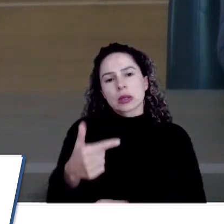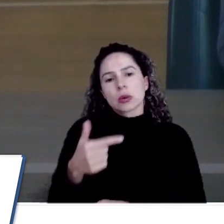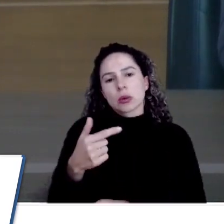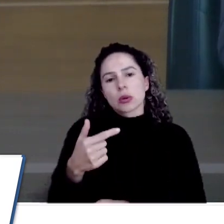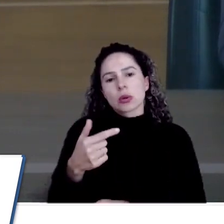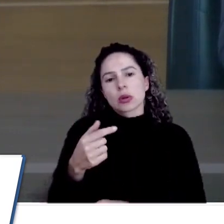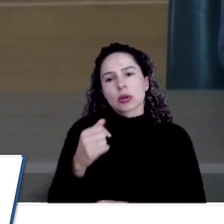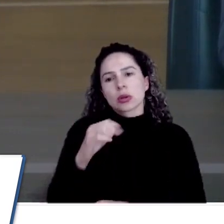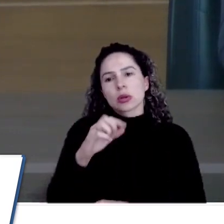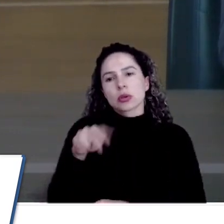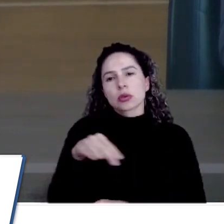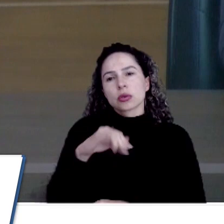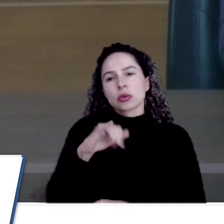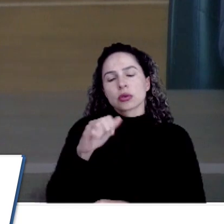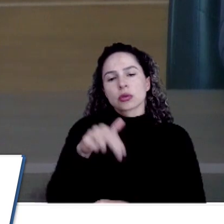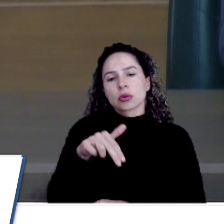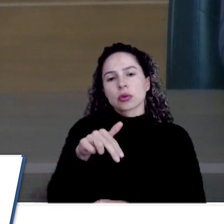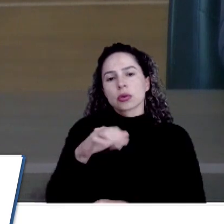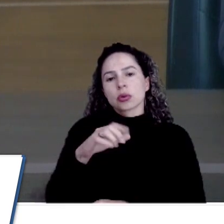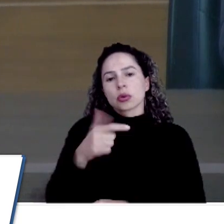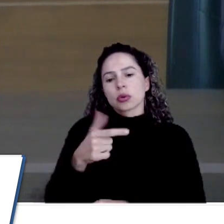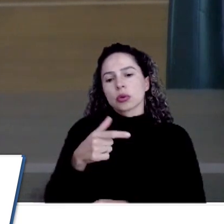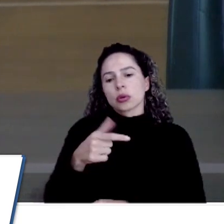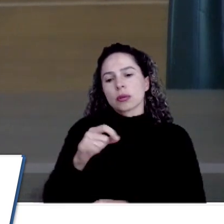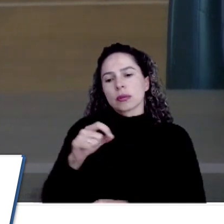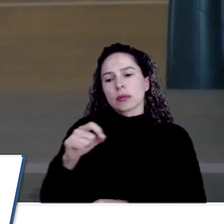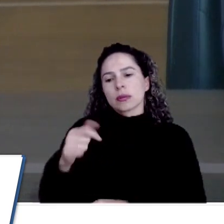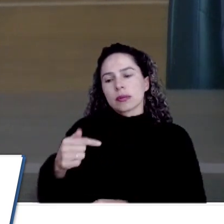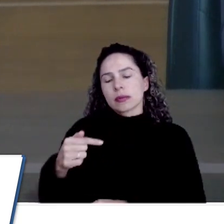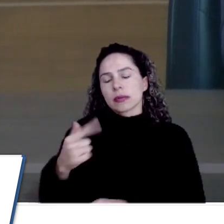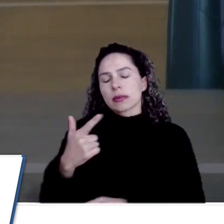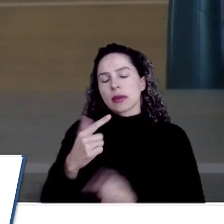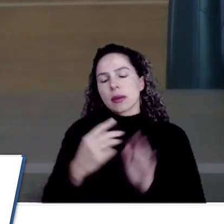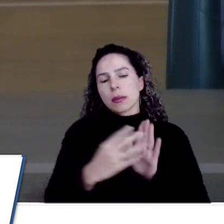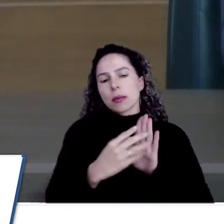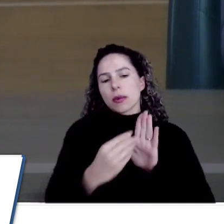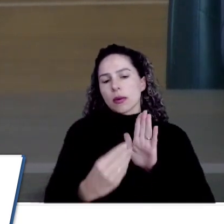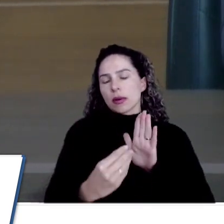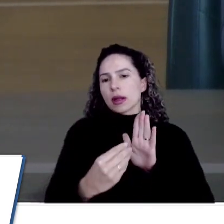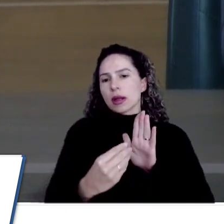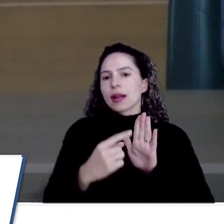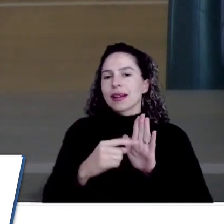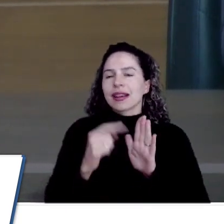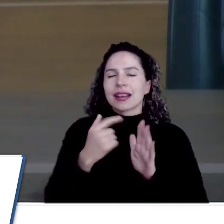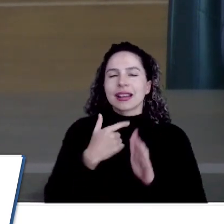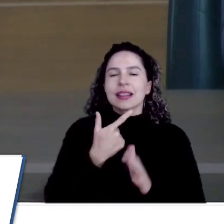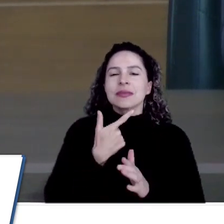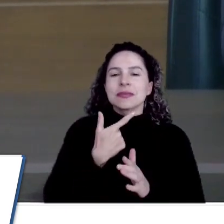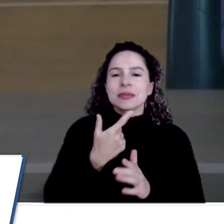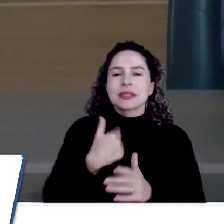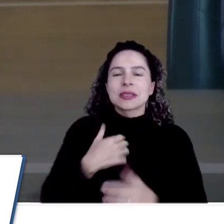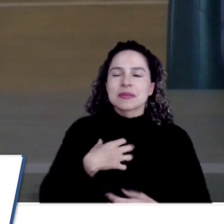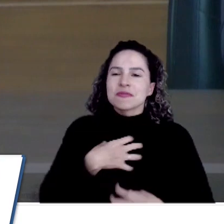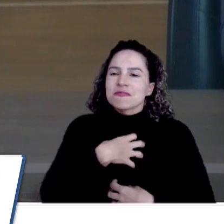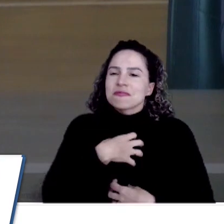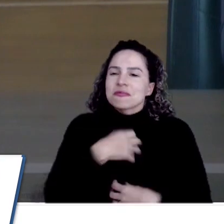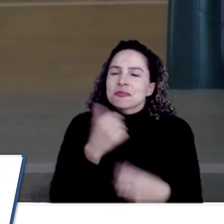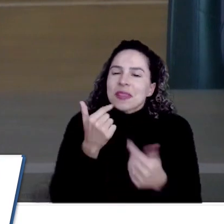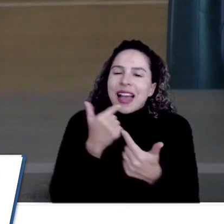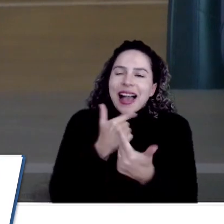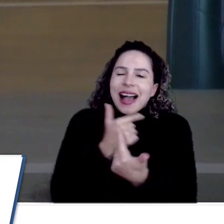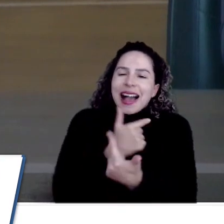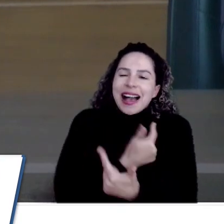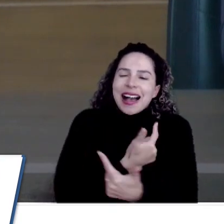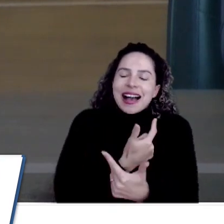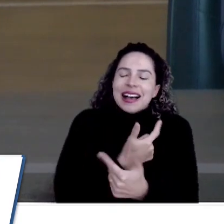de 2007, deixando um modelo a ser seguido. Dona de uma risada gostosa, que teceu